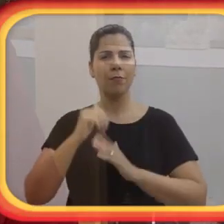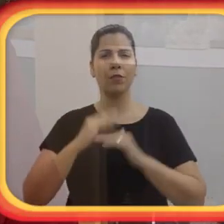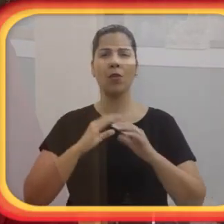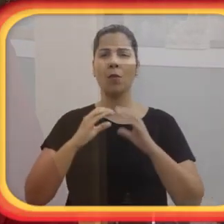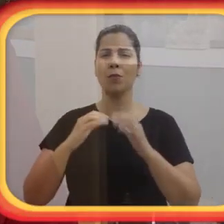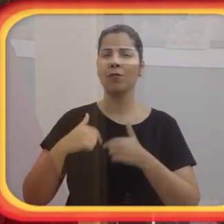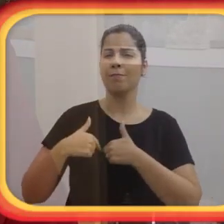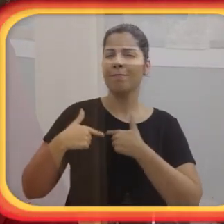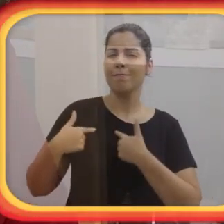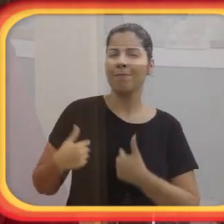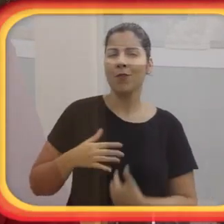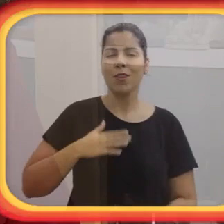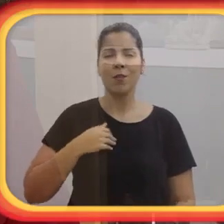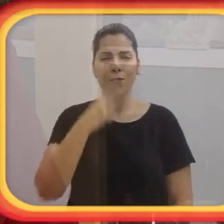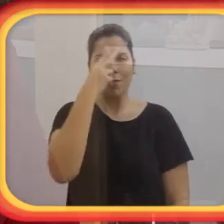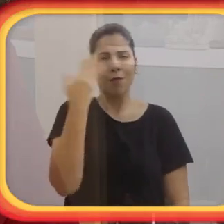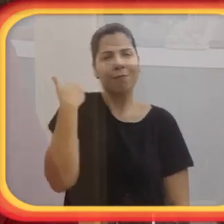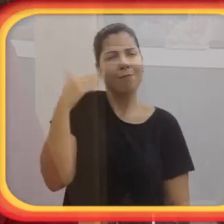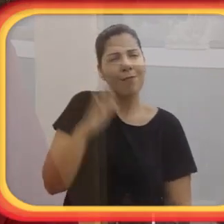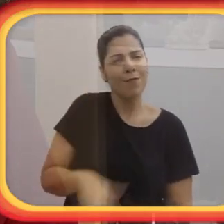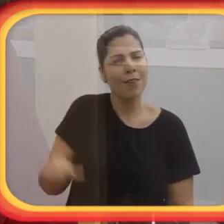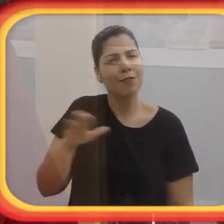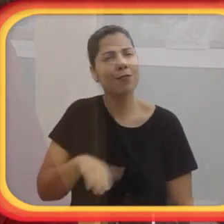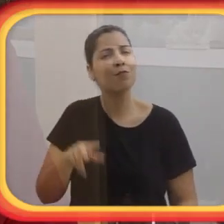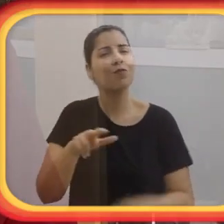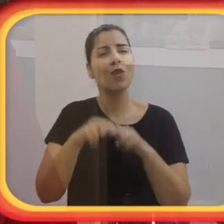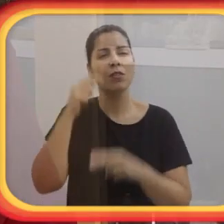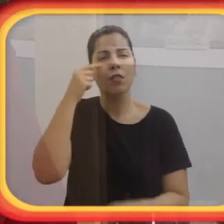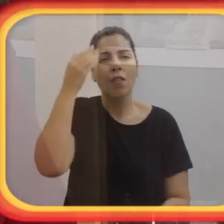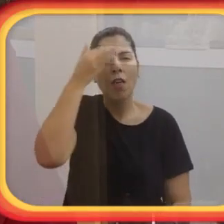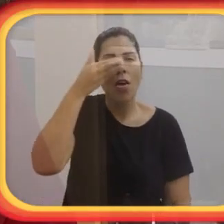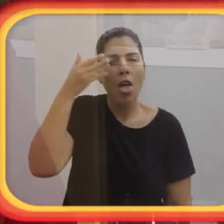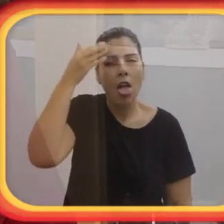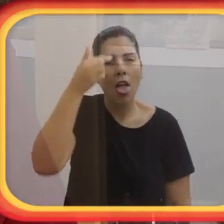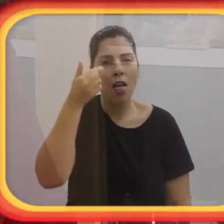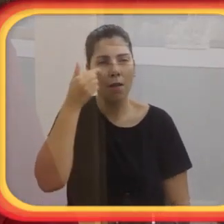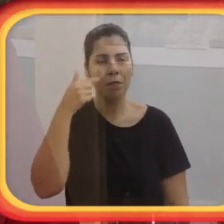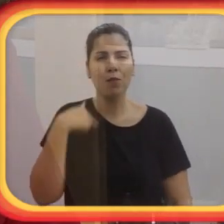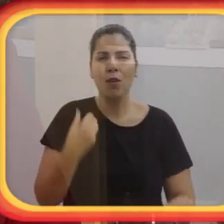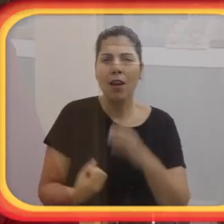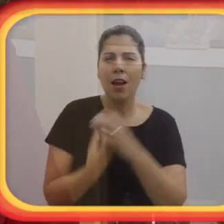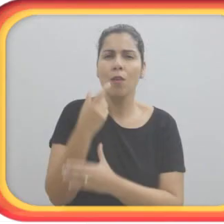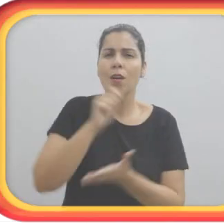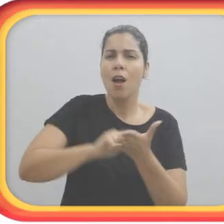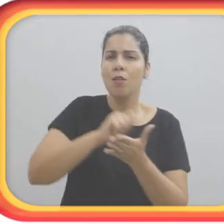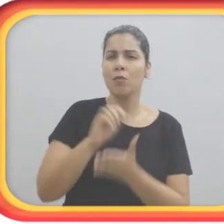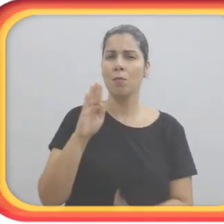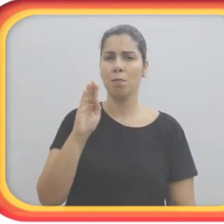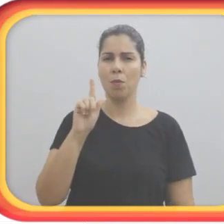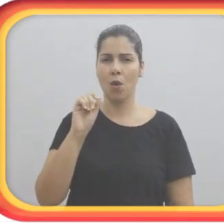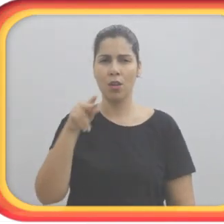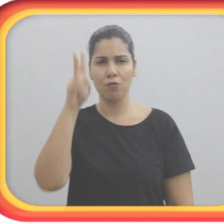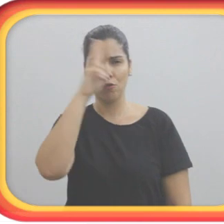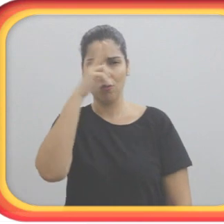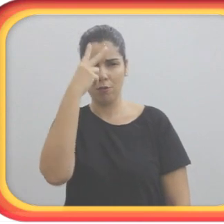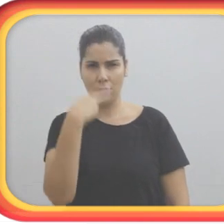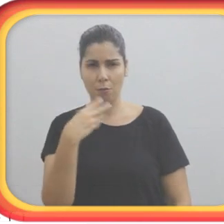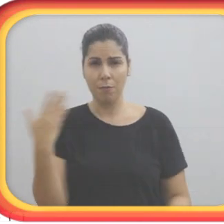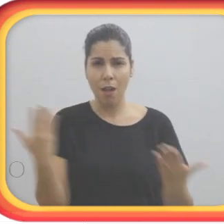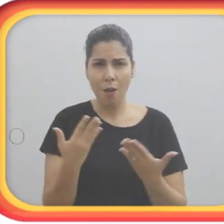profissão, comunicador de coração, sou cego desde a infância, por conta de um glaucoma congênito, e sou criador e autor